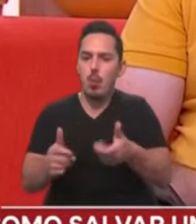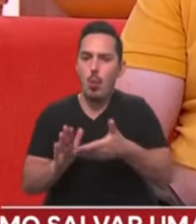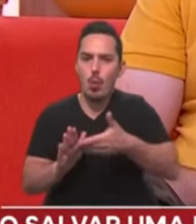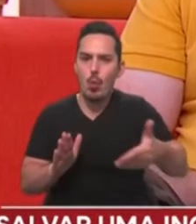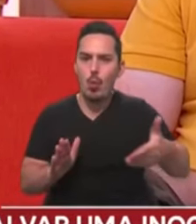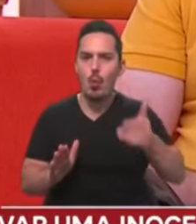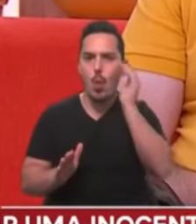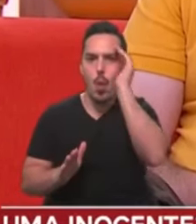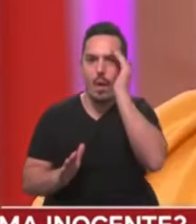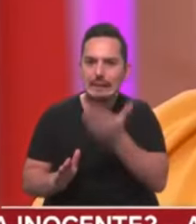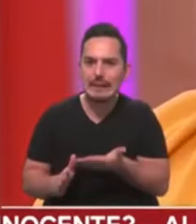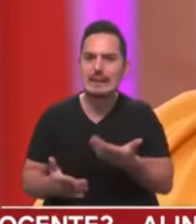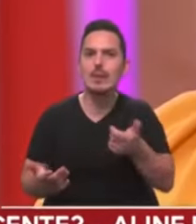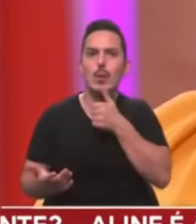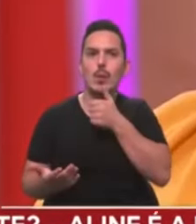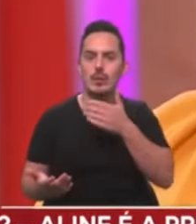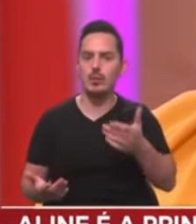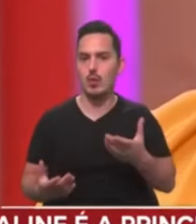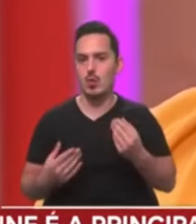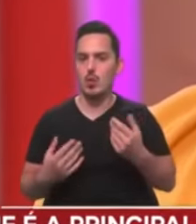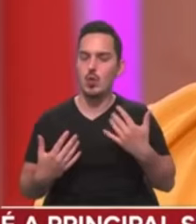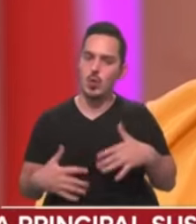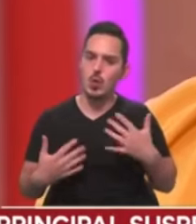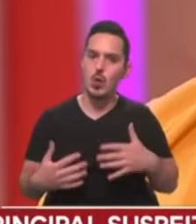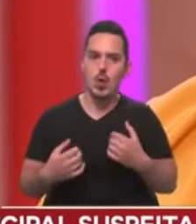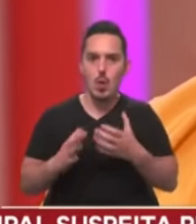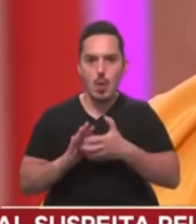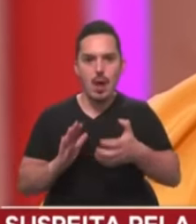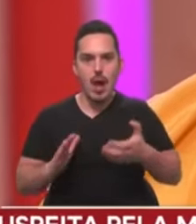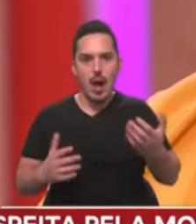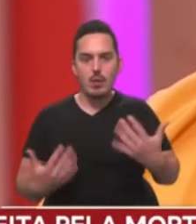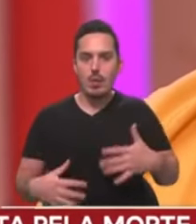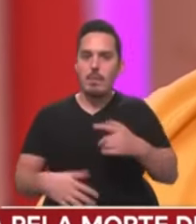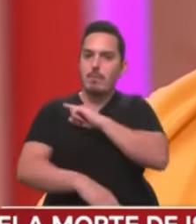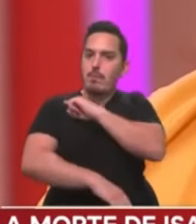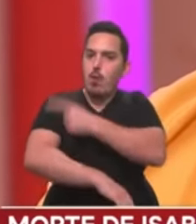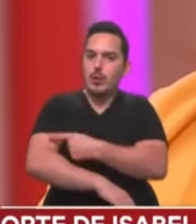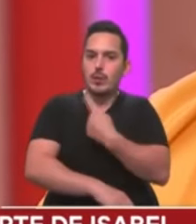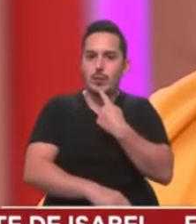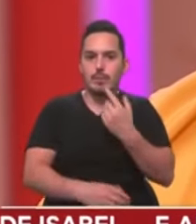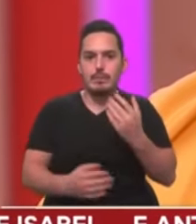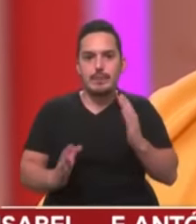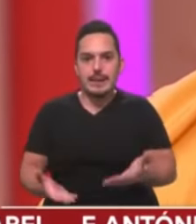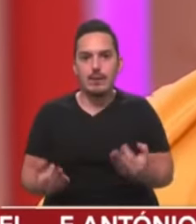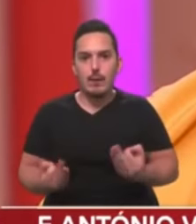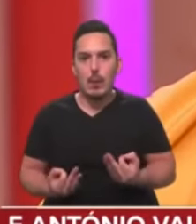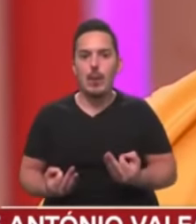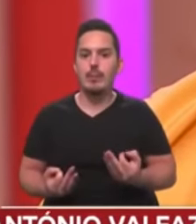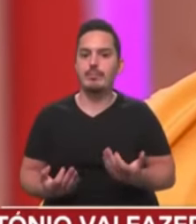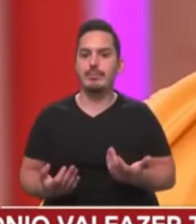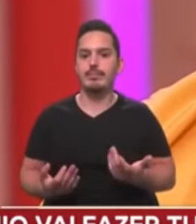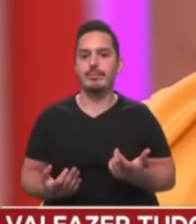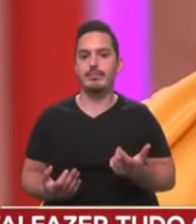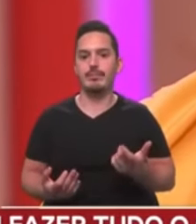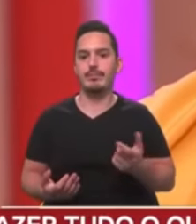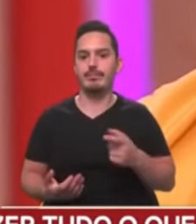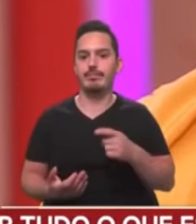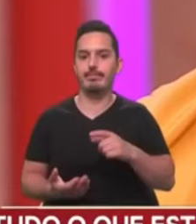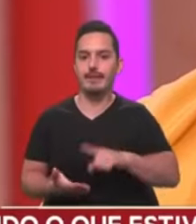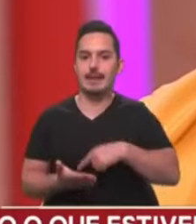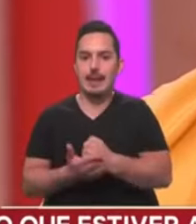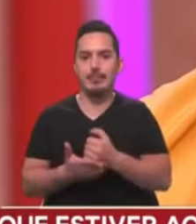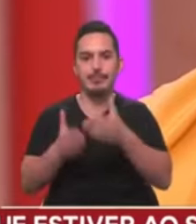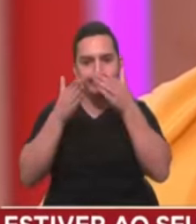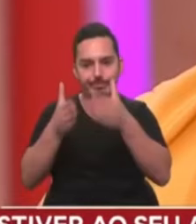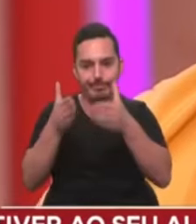Ah, foi duro, foi duro. Foi preciso muita, muita força e estar sempre de volta do